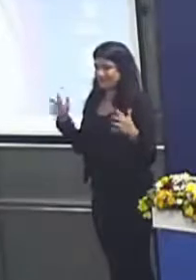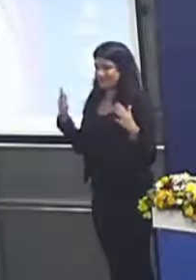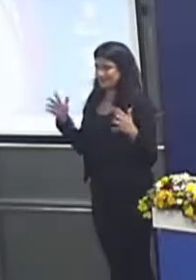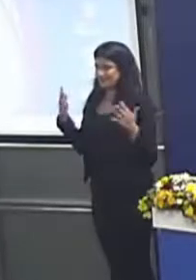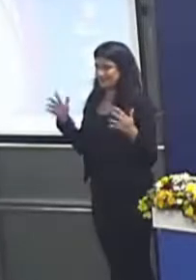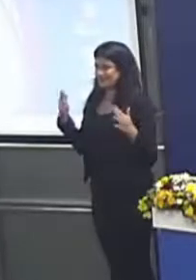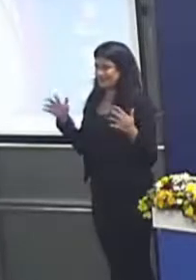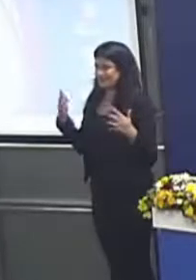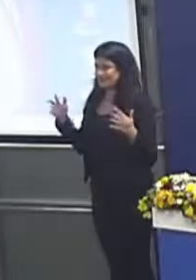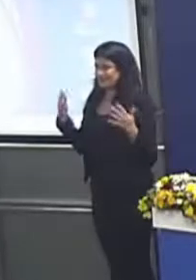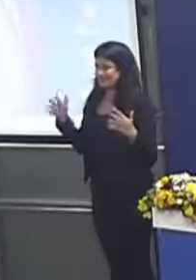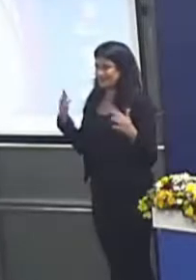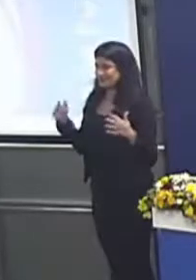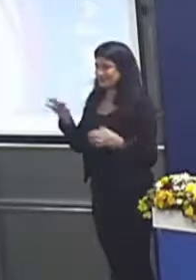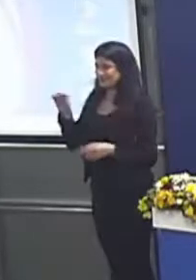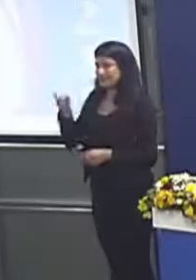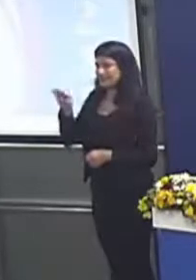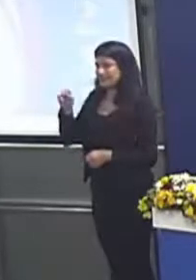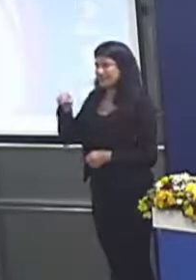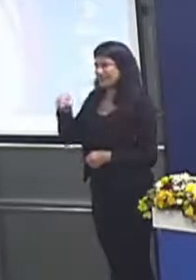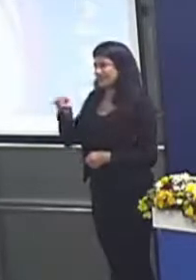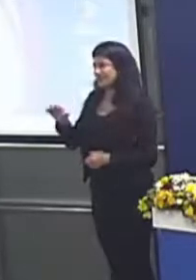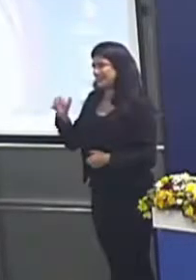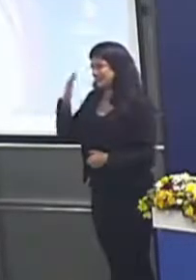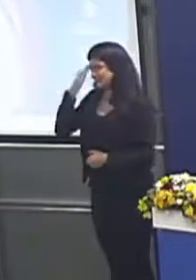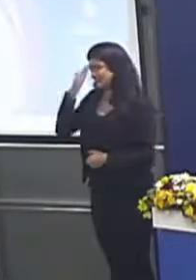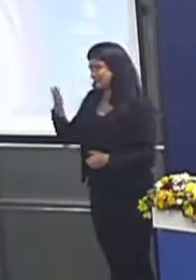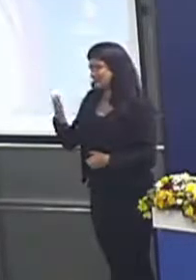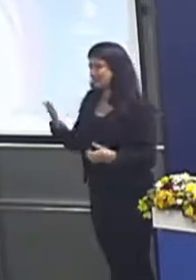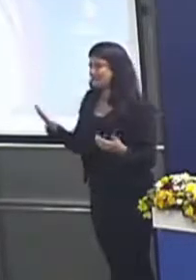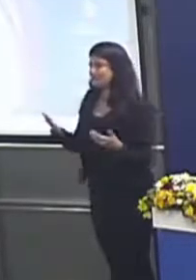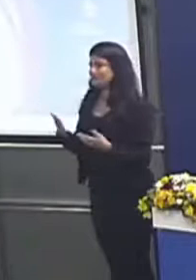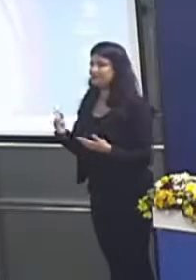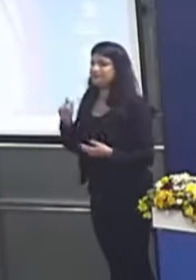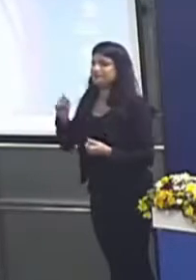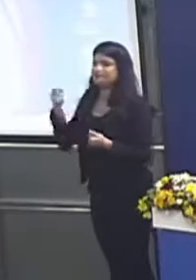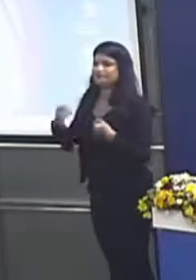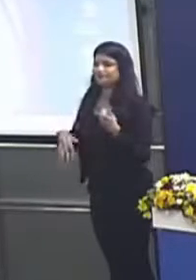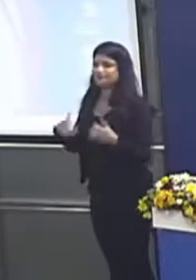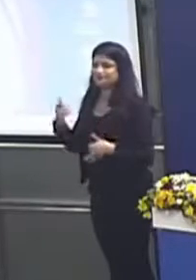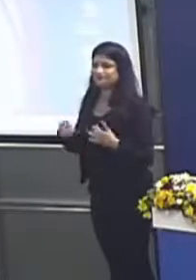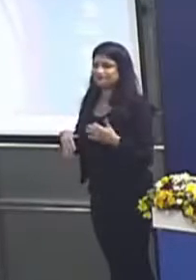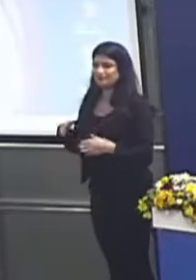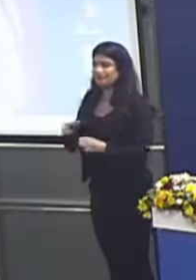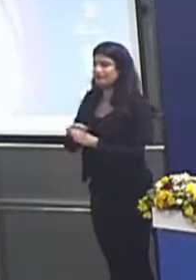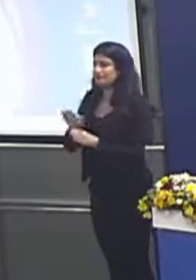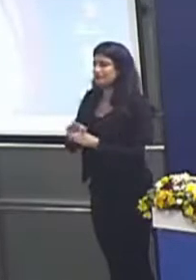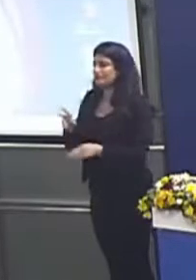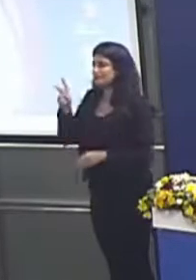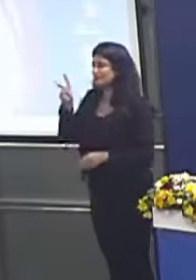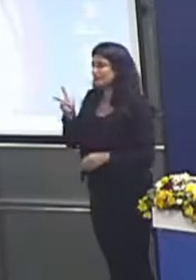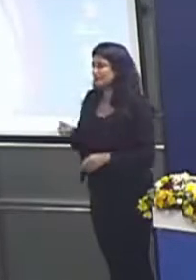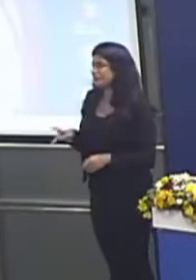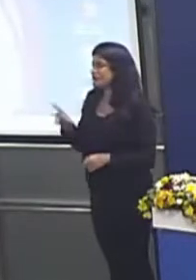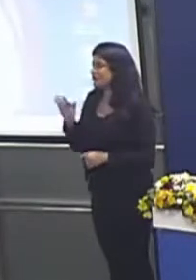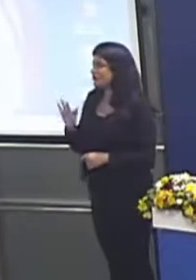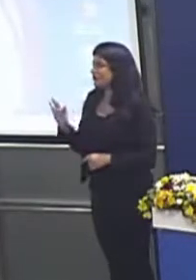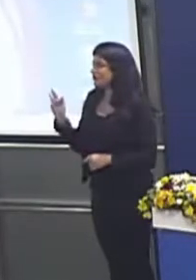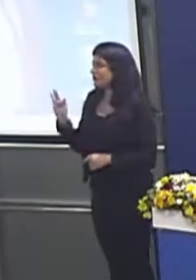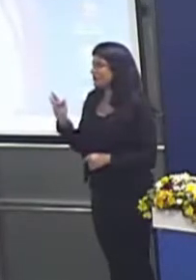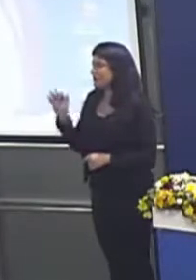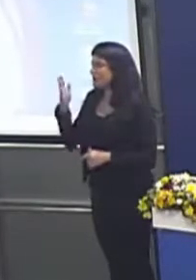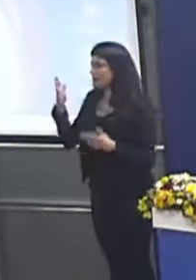Muito obrigado à senhora Tatiane Rosa da Silva. Ouviremos agora palavras da conselheira presidenta do Conselho Federal